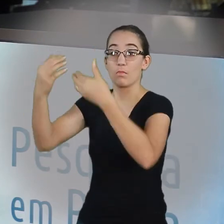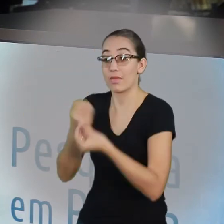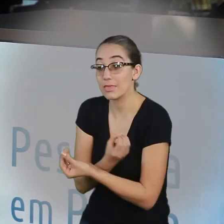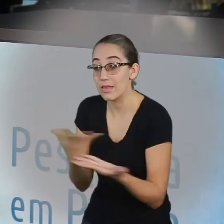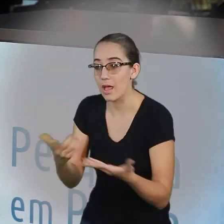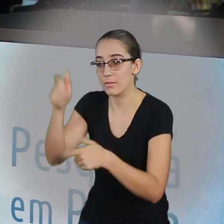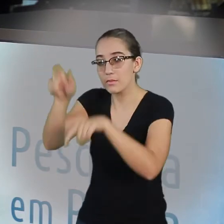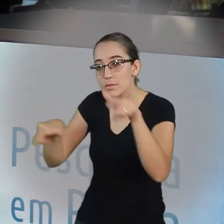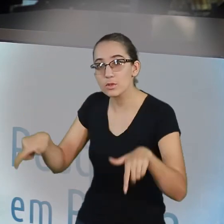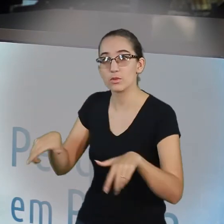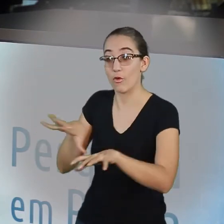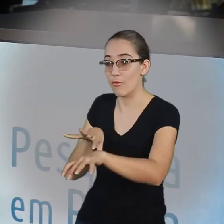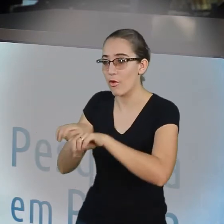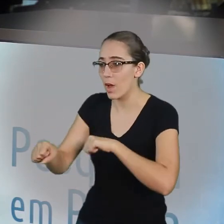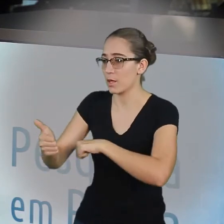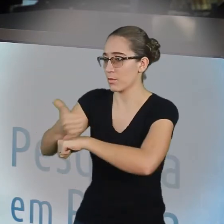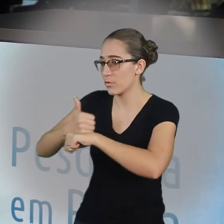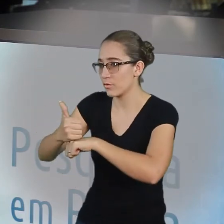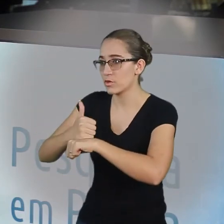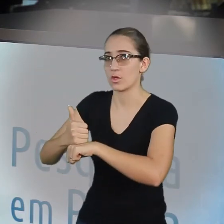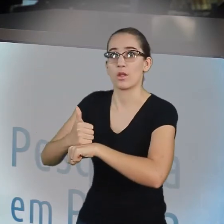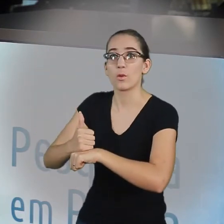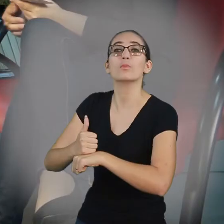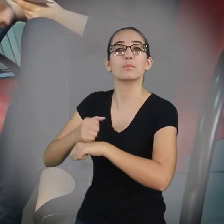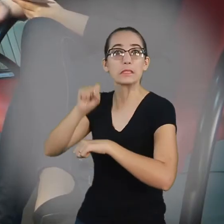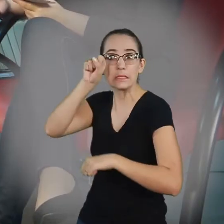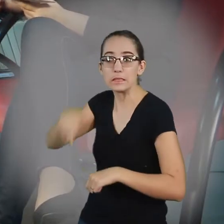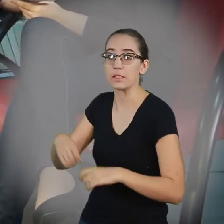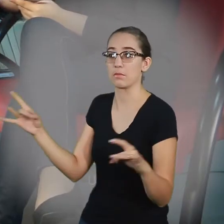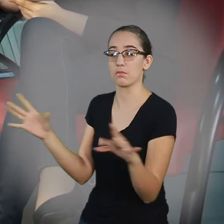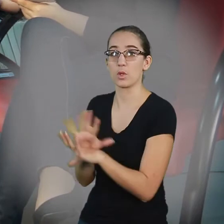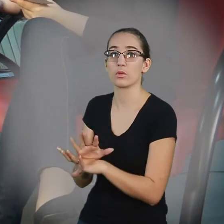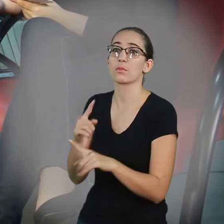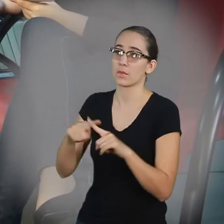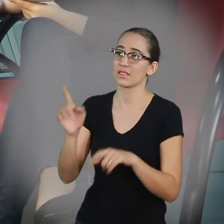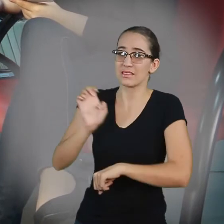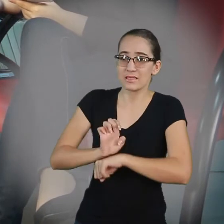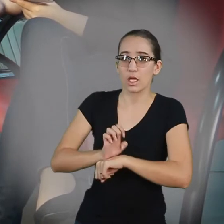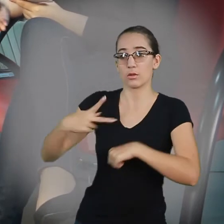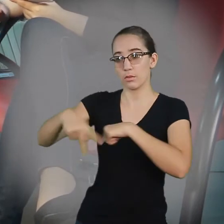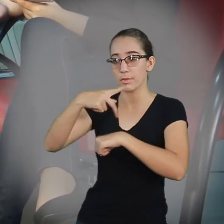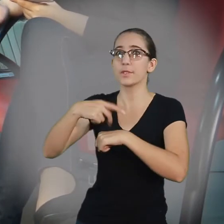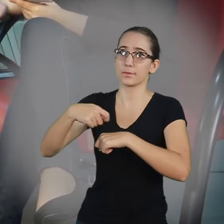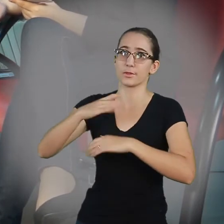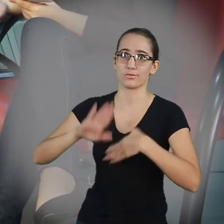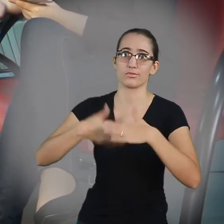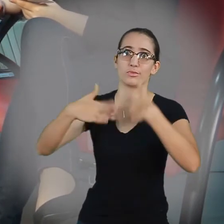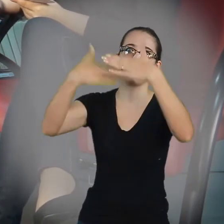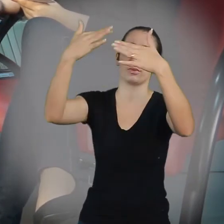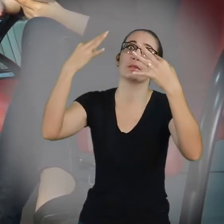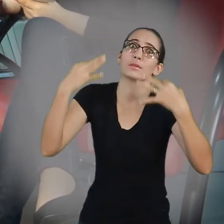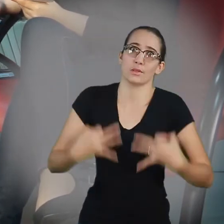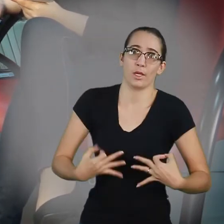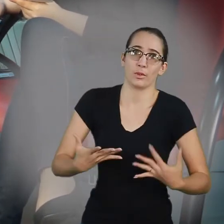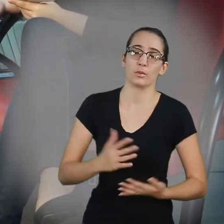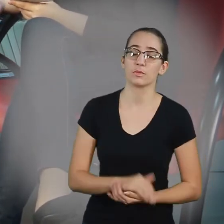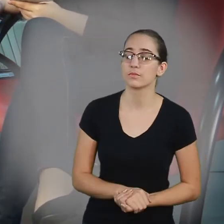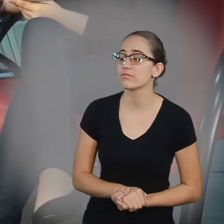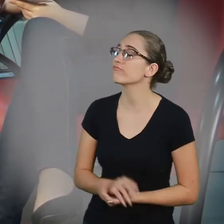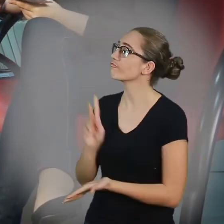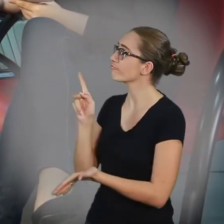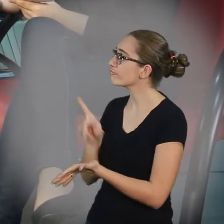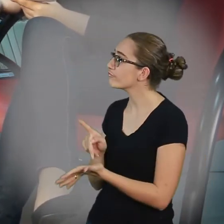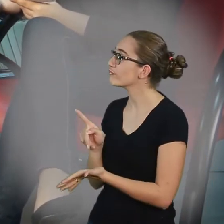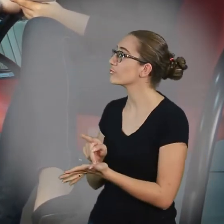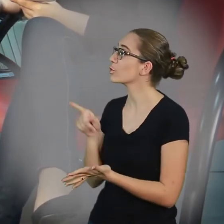mudar o nosso país, a mudar o nosso estado, a mudar a nossa região. E agora o senhor comentou que está numa nova missão, né? Em 2019 a gente iniciou um novo governo no